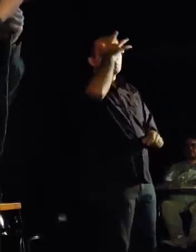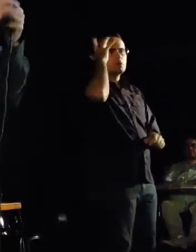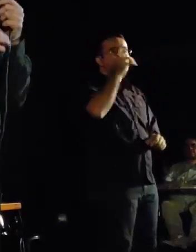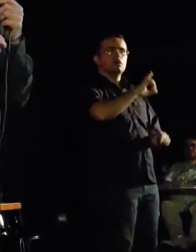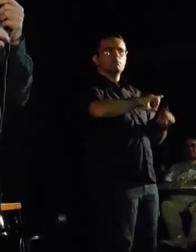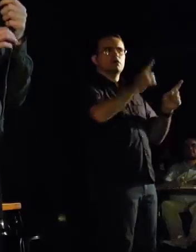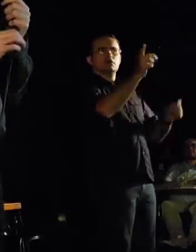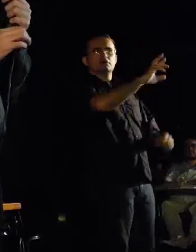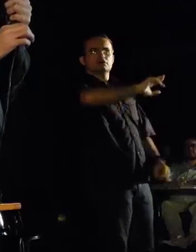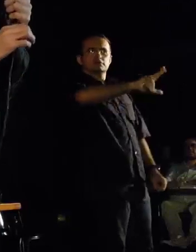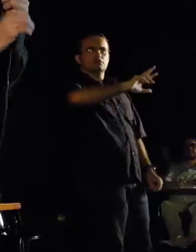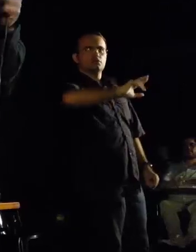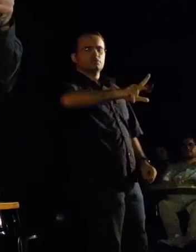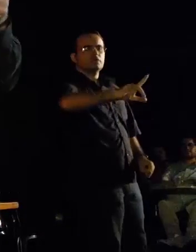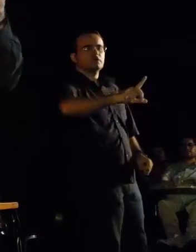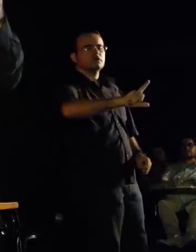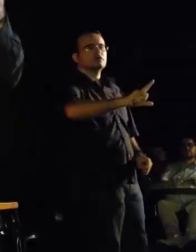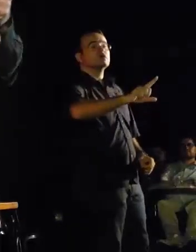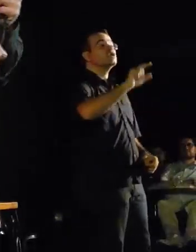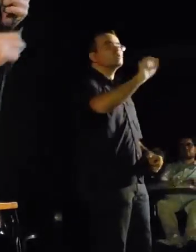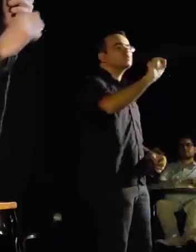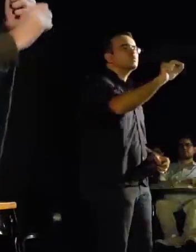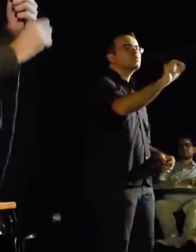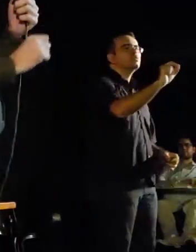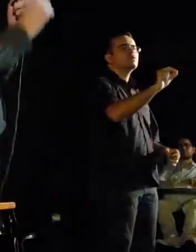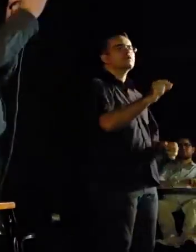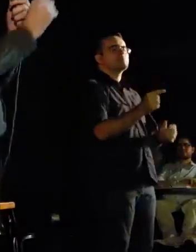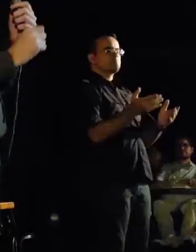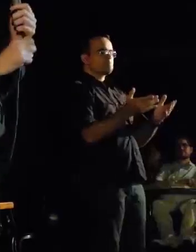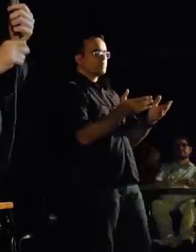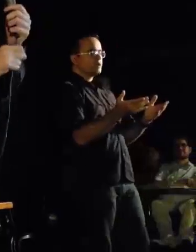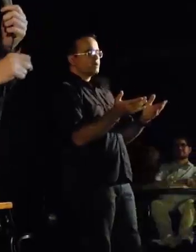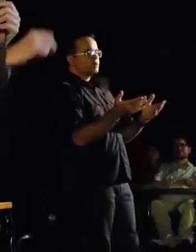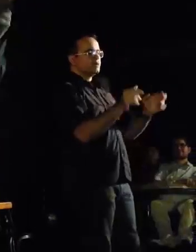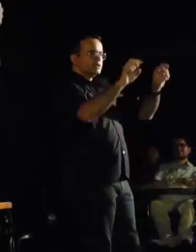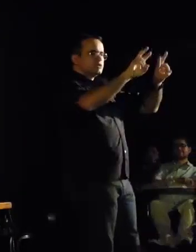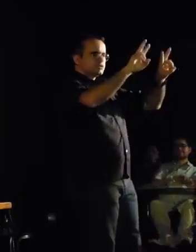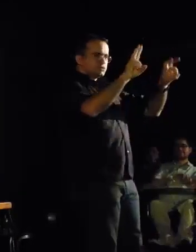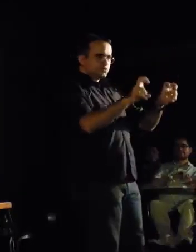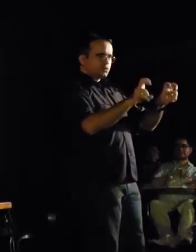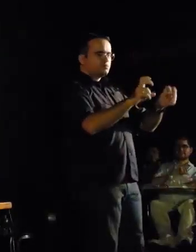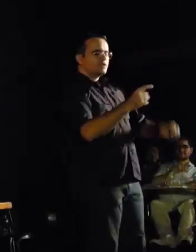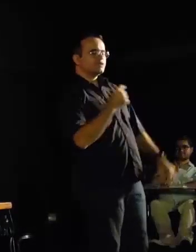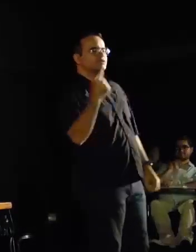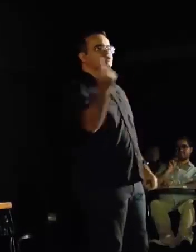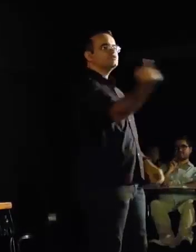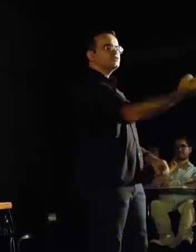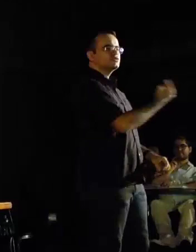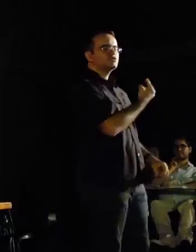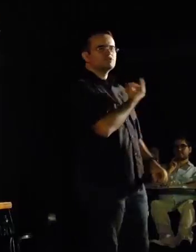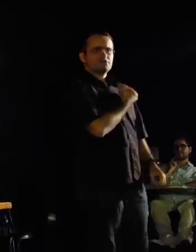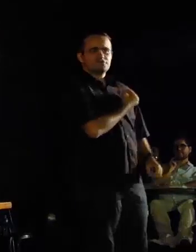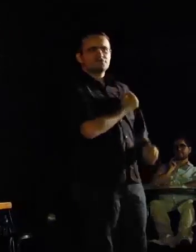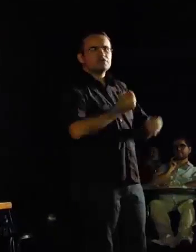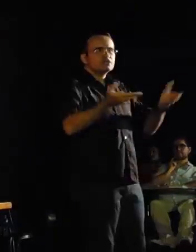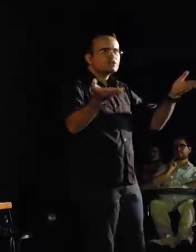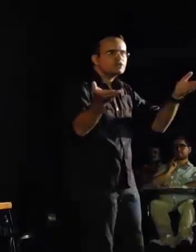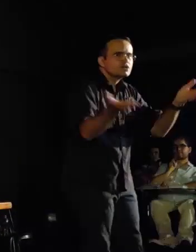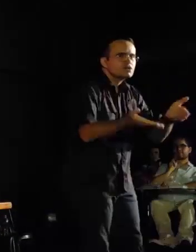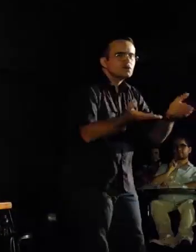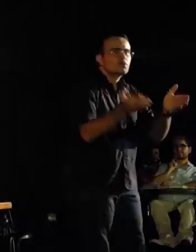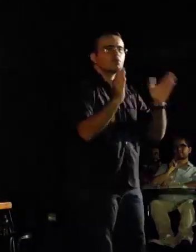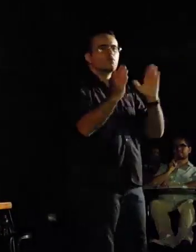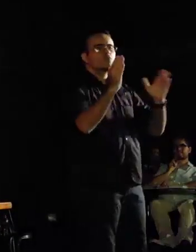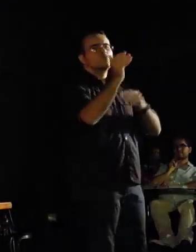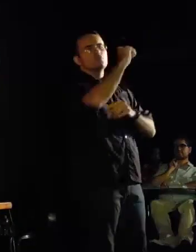que não. E ainda mais no que diz respeito à nossa situação atual